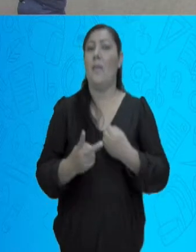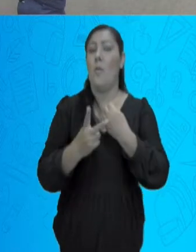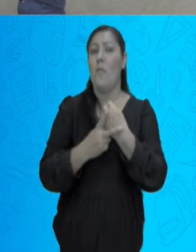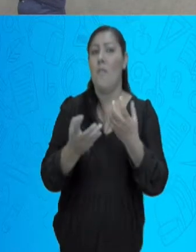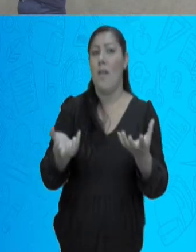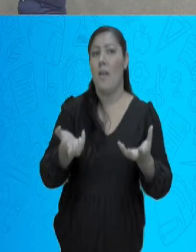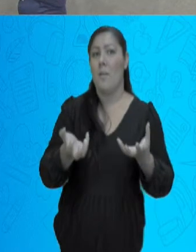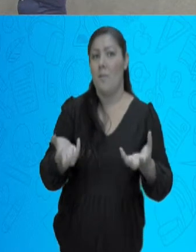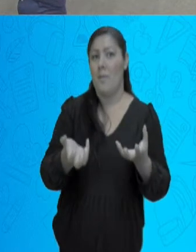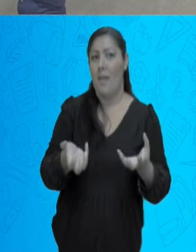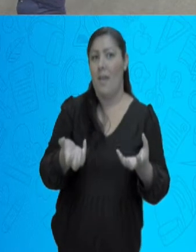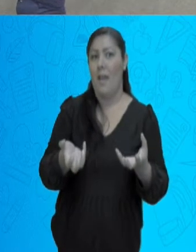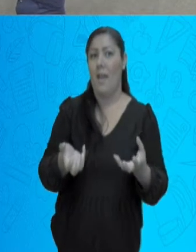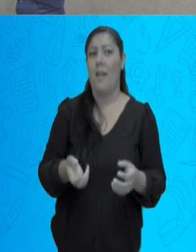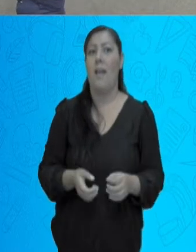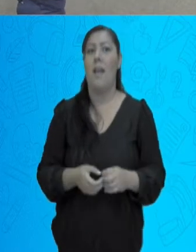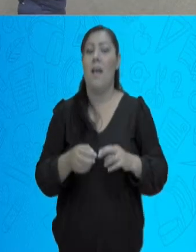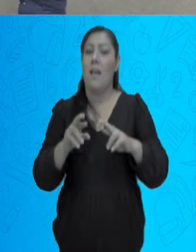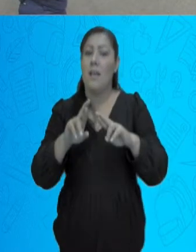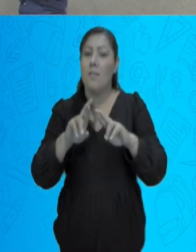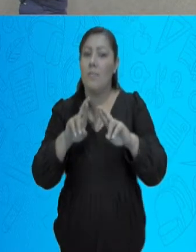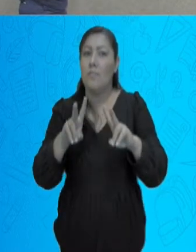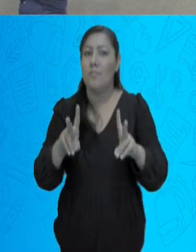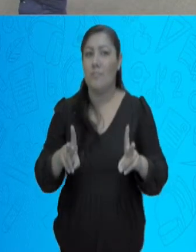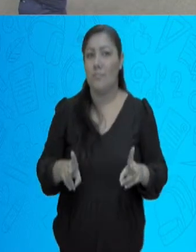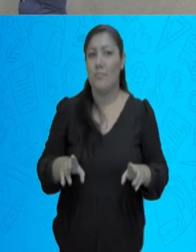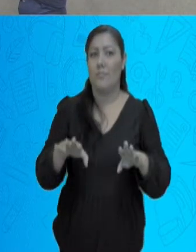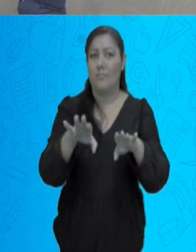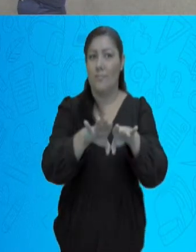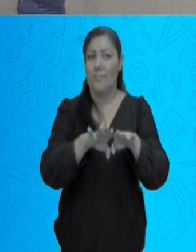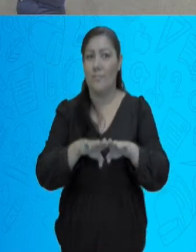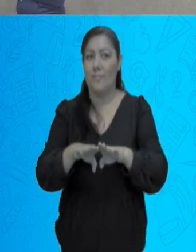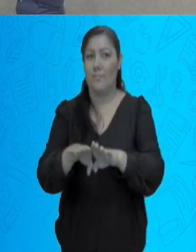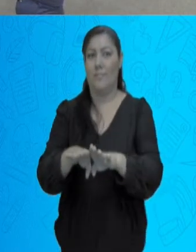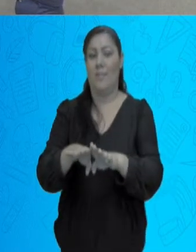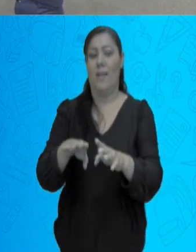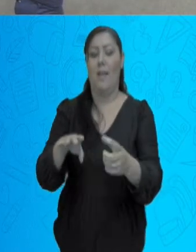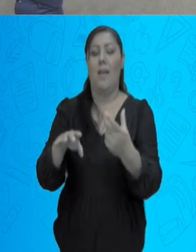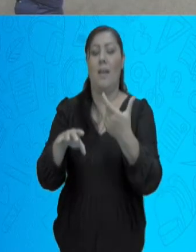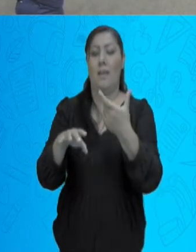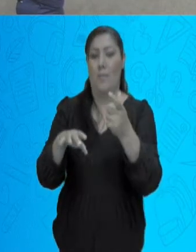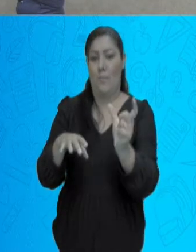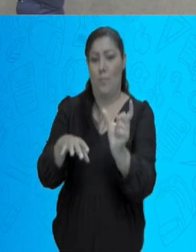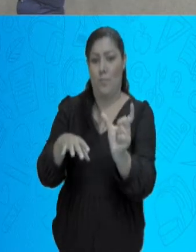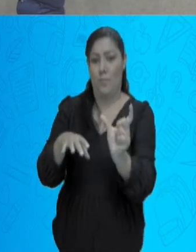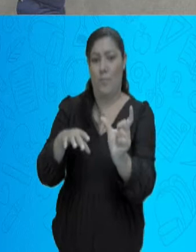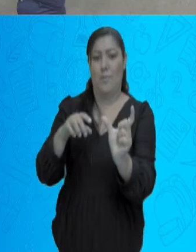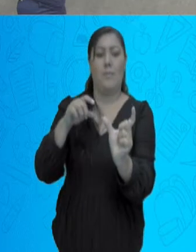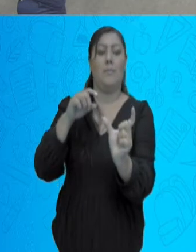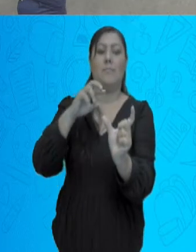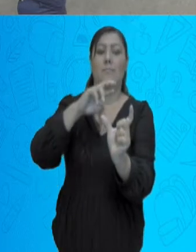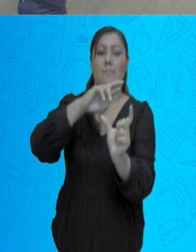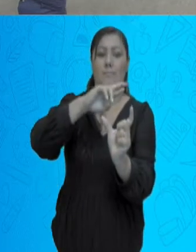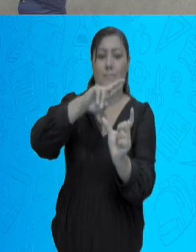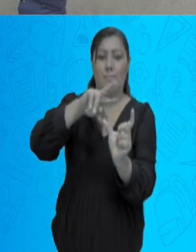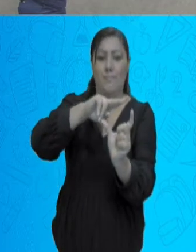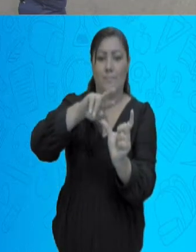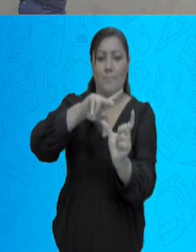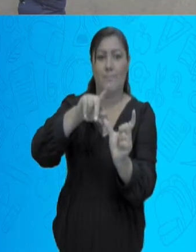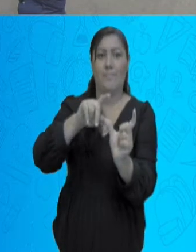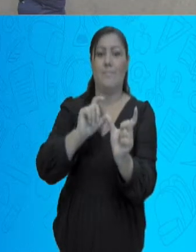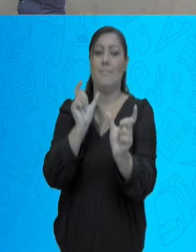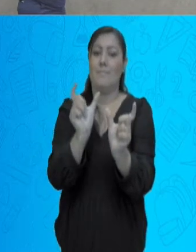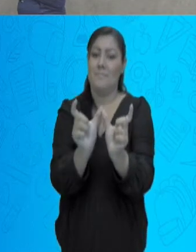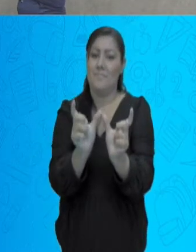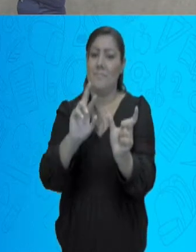ele apresenta alterações no seu radical e nas suas terminações. Então, ele vai apresentar duas maneiras